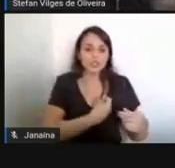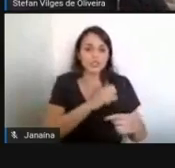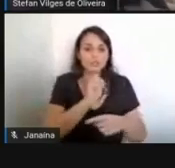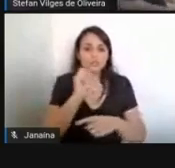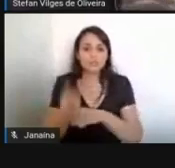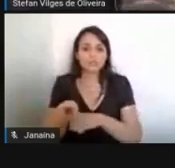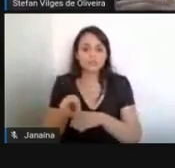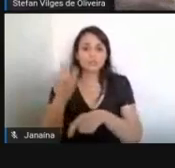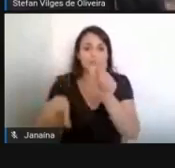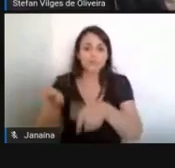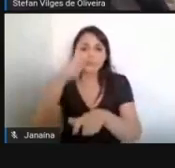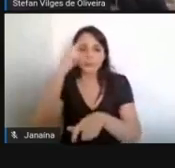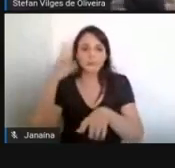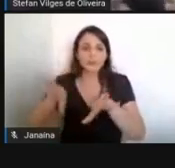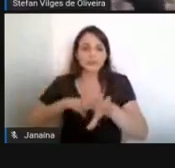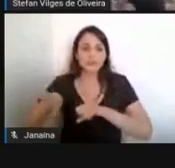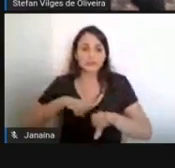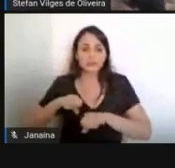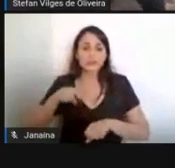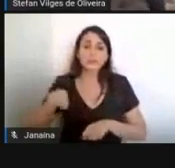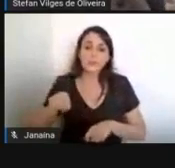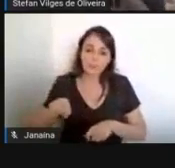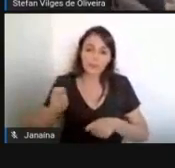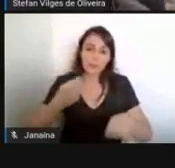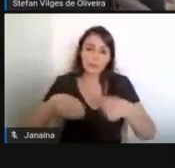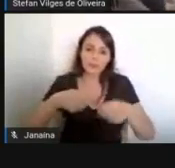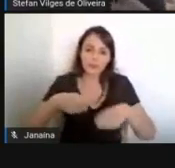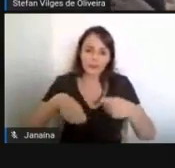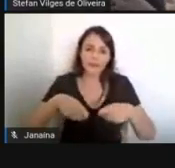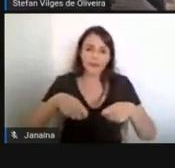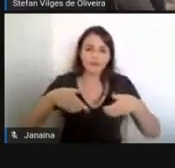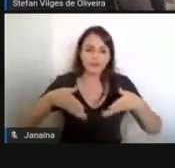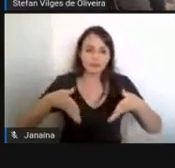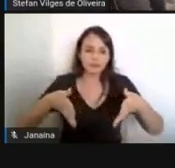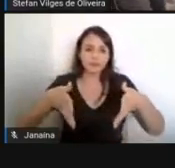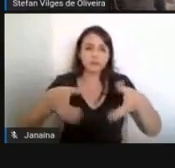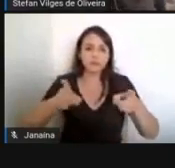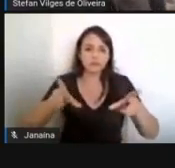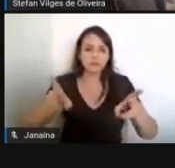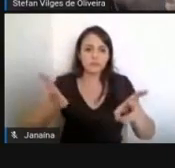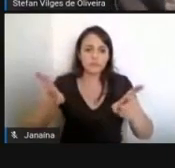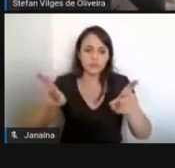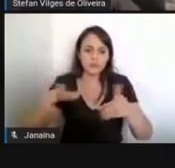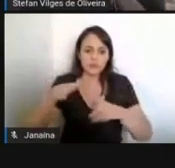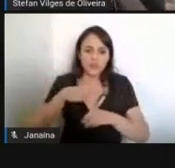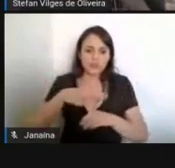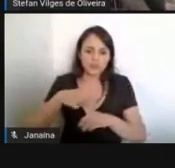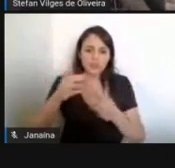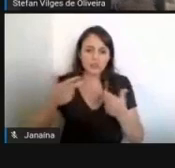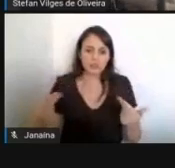é um mercado muito comum, né, nos países da China, e nesse